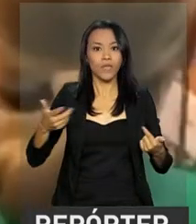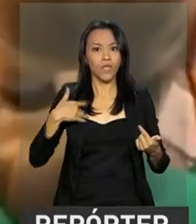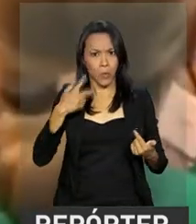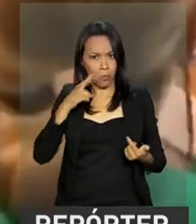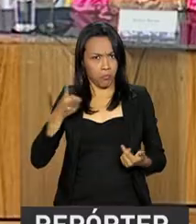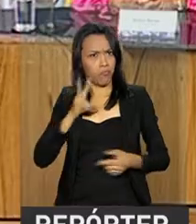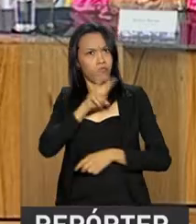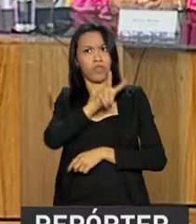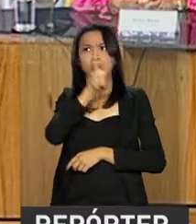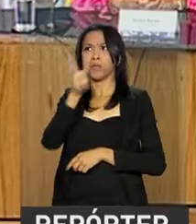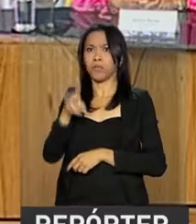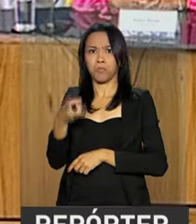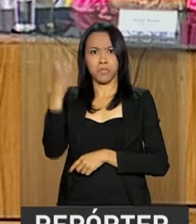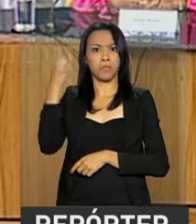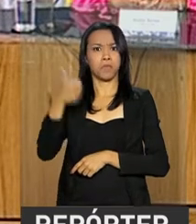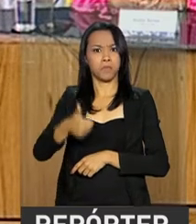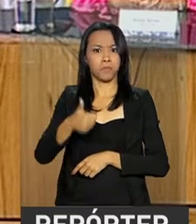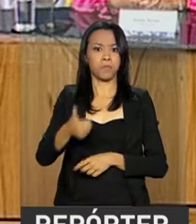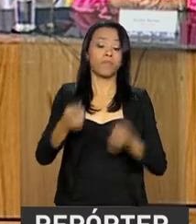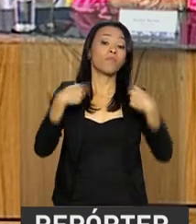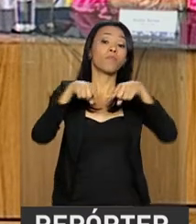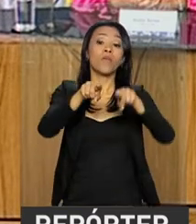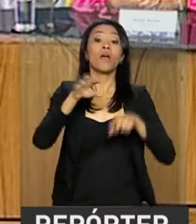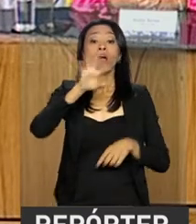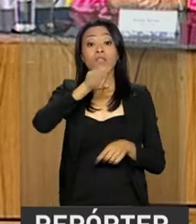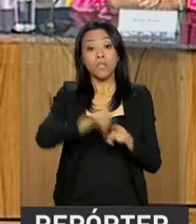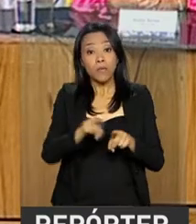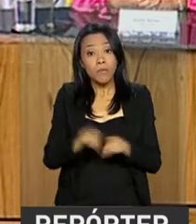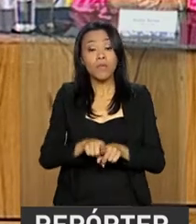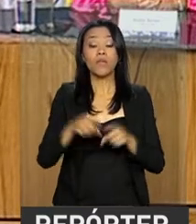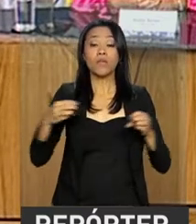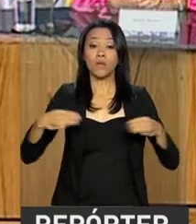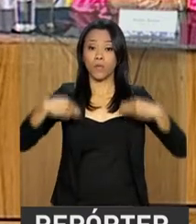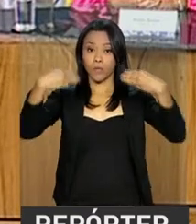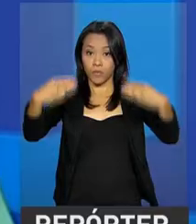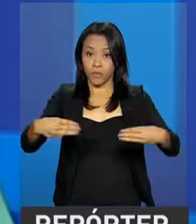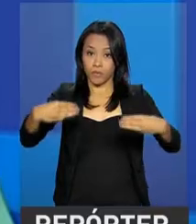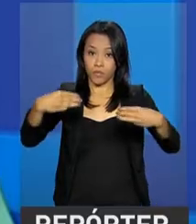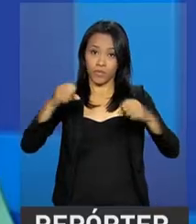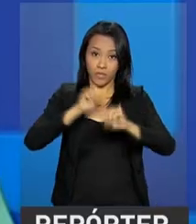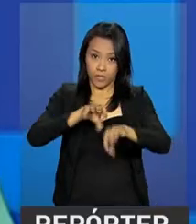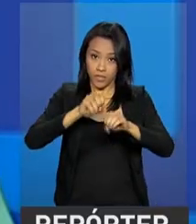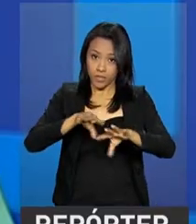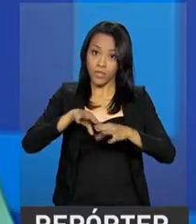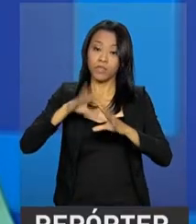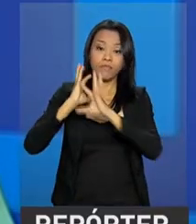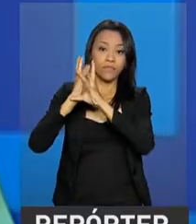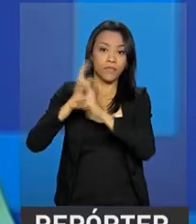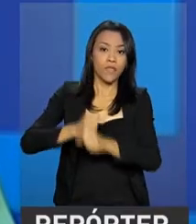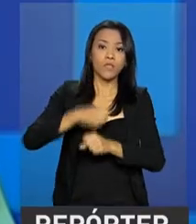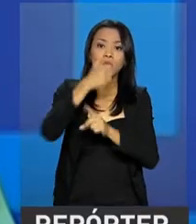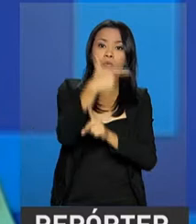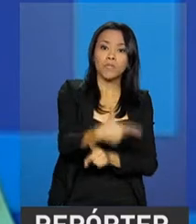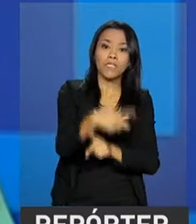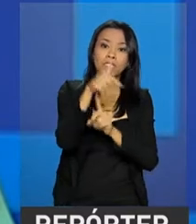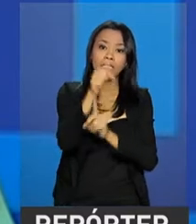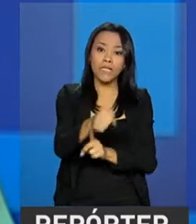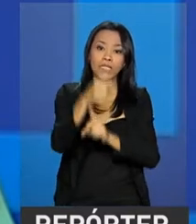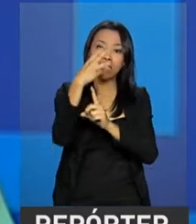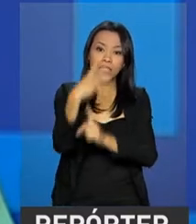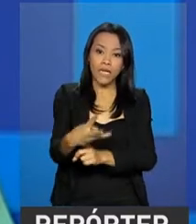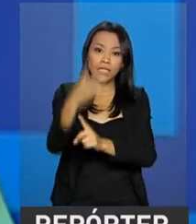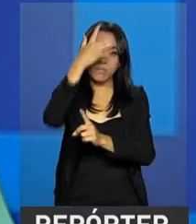verificar aqui com o fim do exame em todo o país o ministério da educação autorizou os números foram 273 candidatos